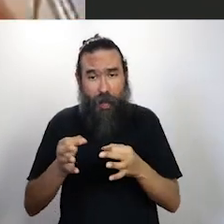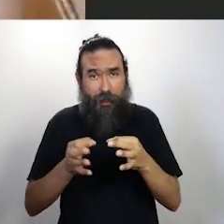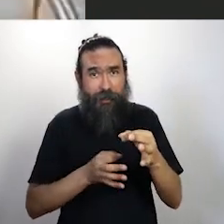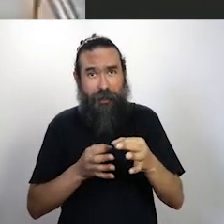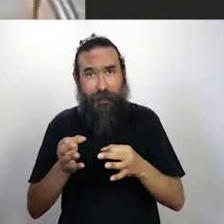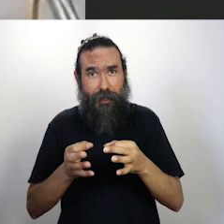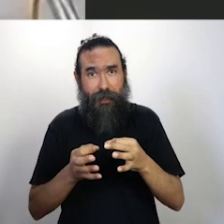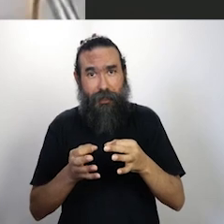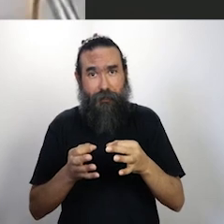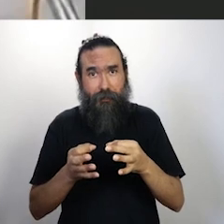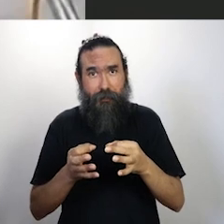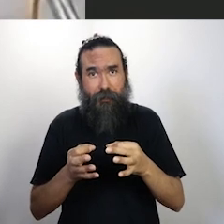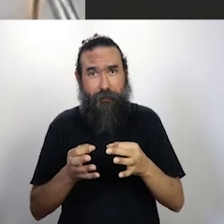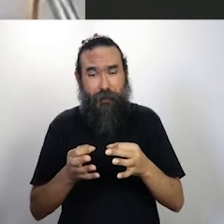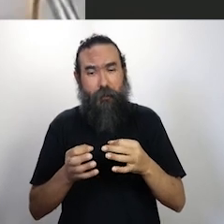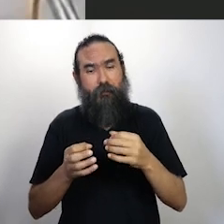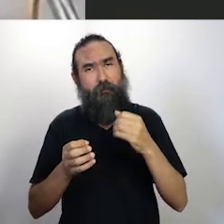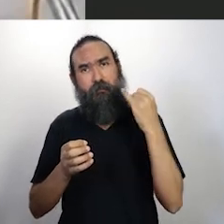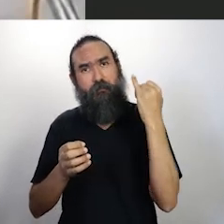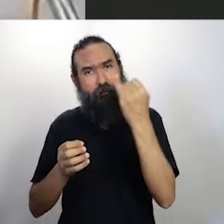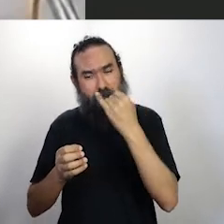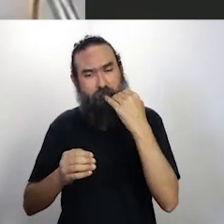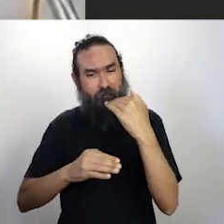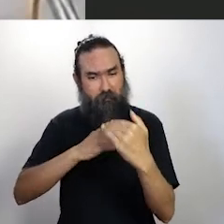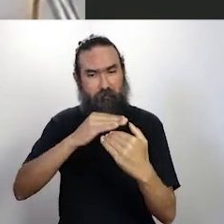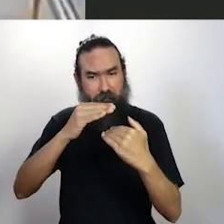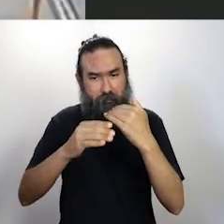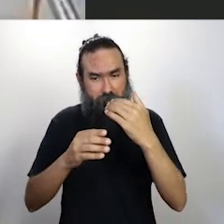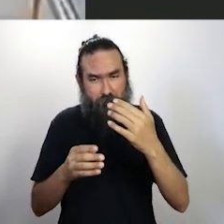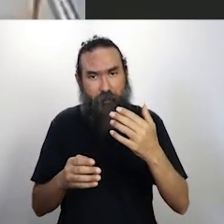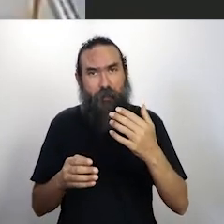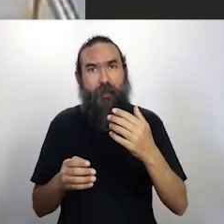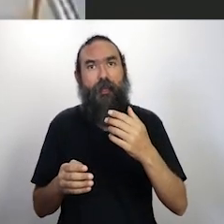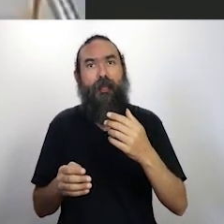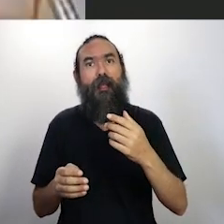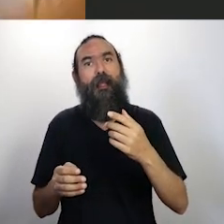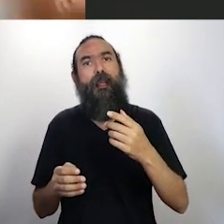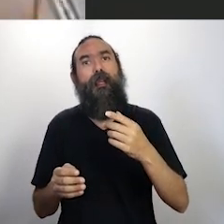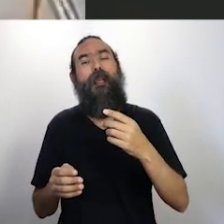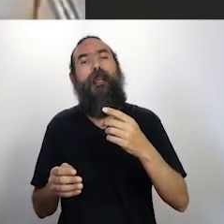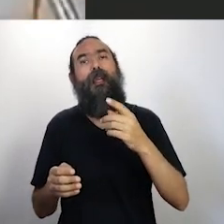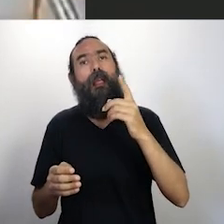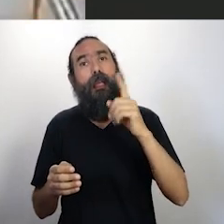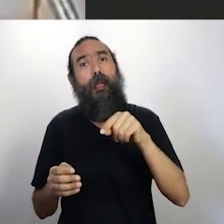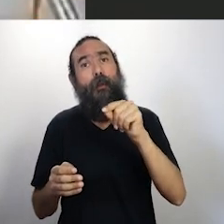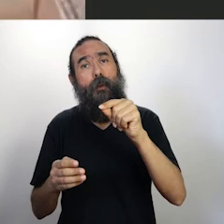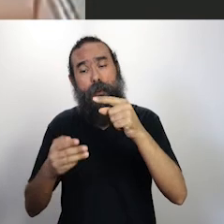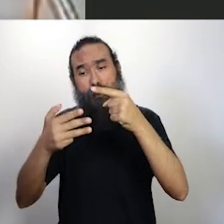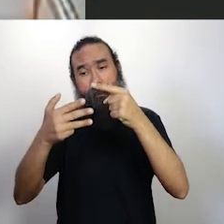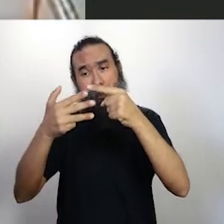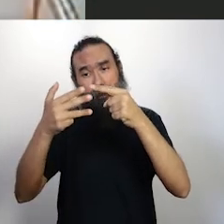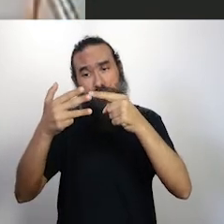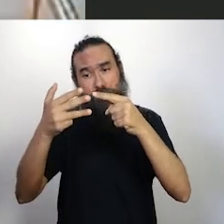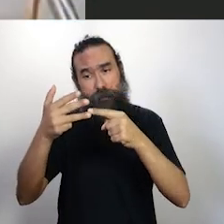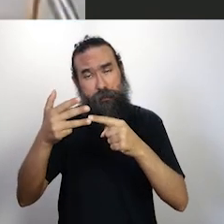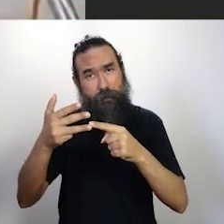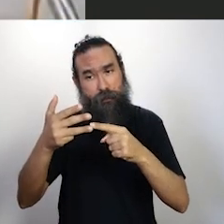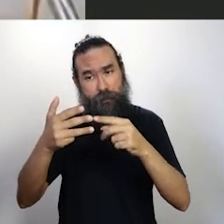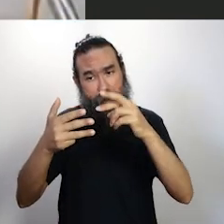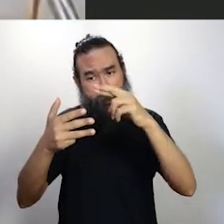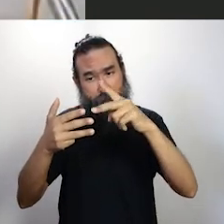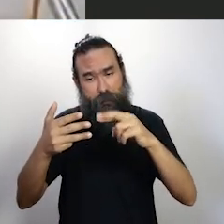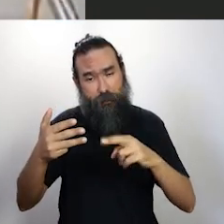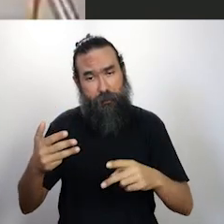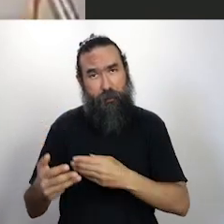esse entendimento essa construção até embasamento dos três órgãos dos estados